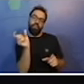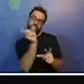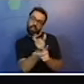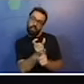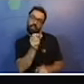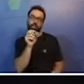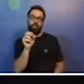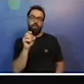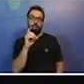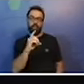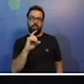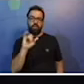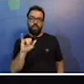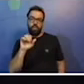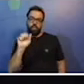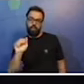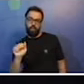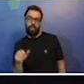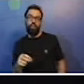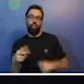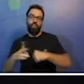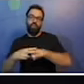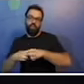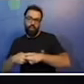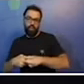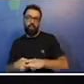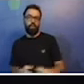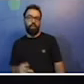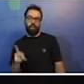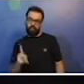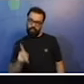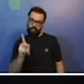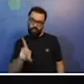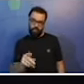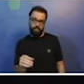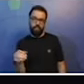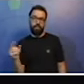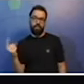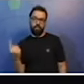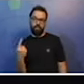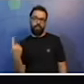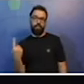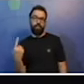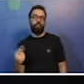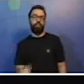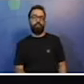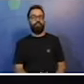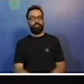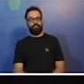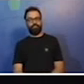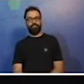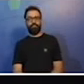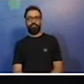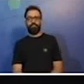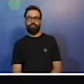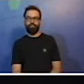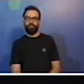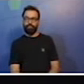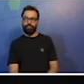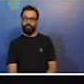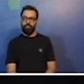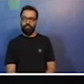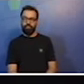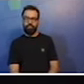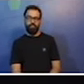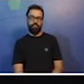verbo concordará com ela, no singular. Olha lá, hoje é dia 30 de agosto. Então, eu tenho o uso da